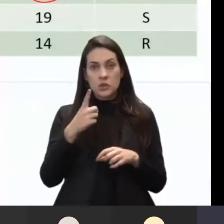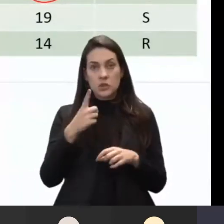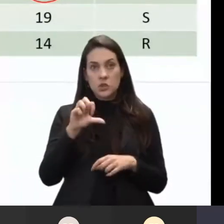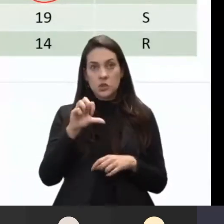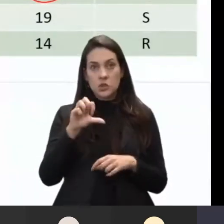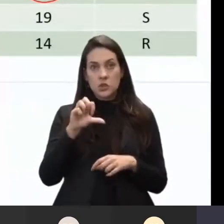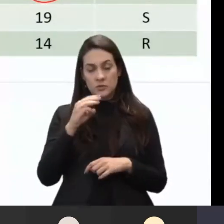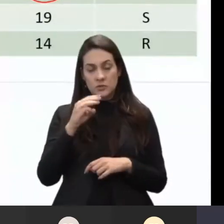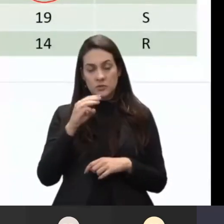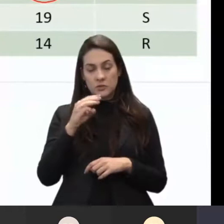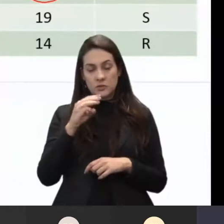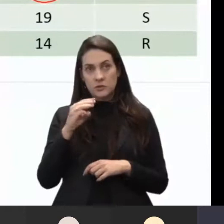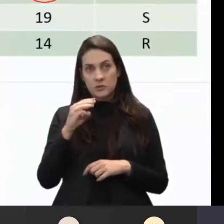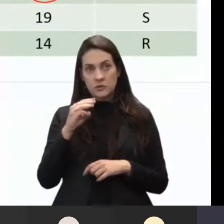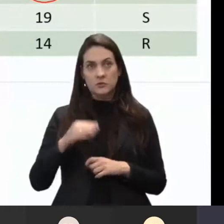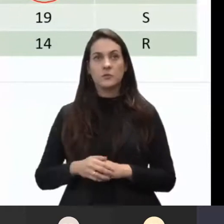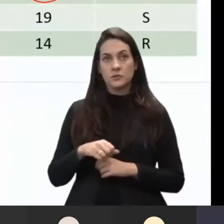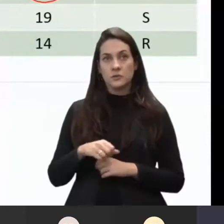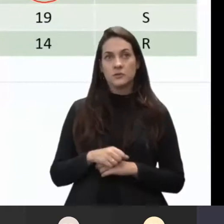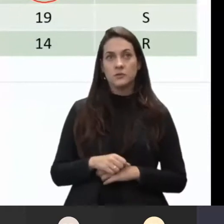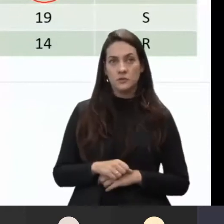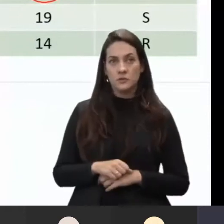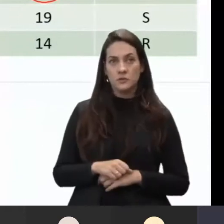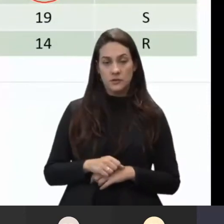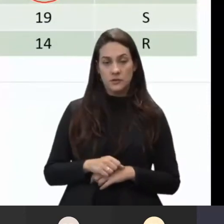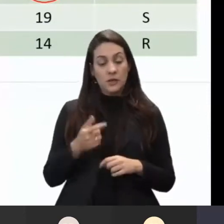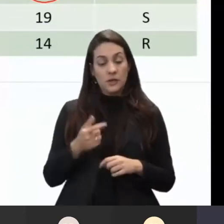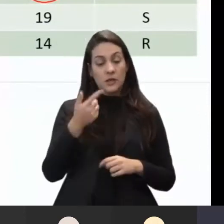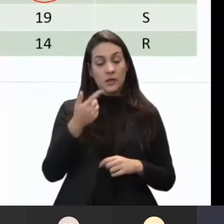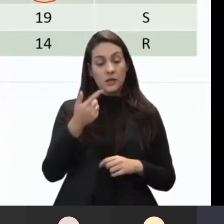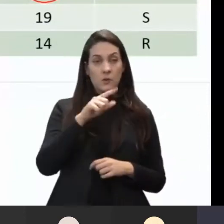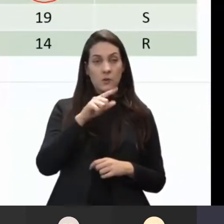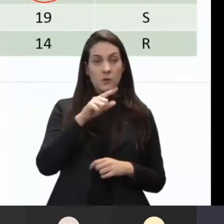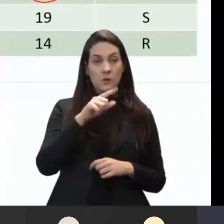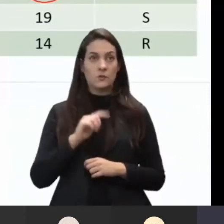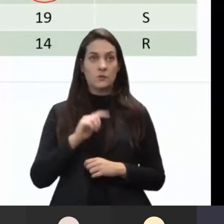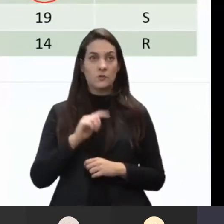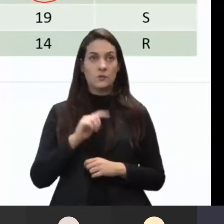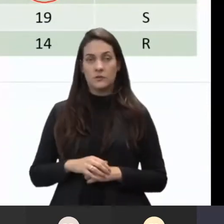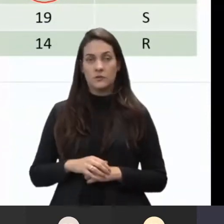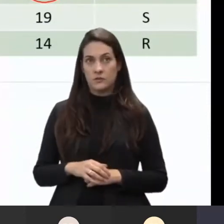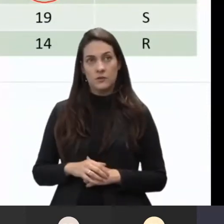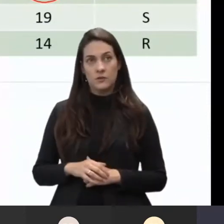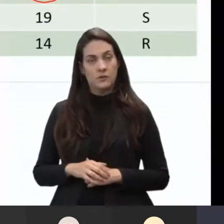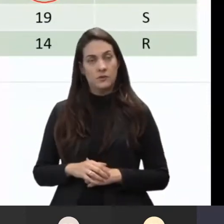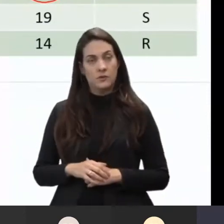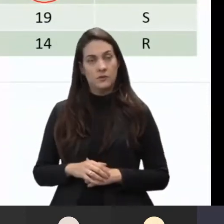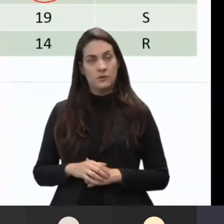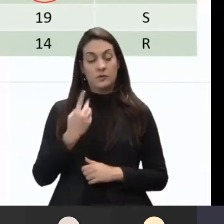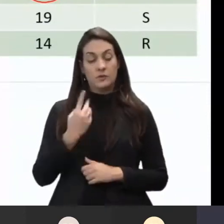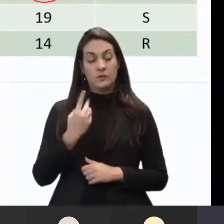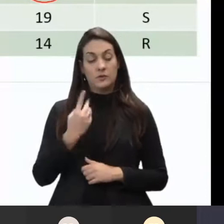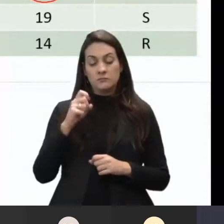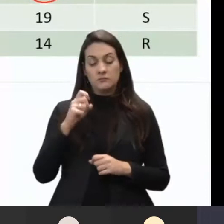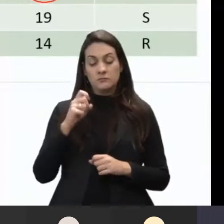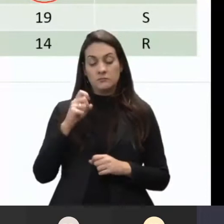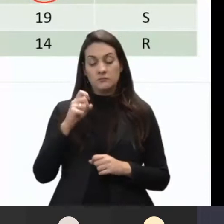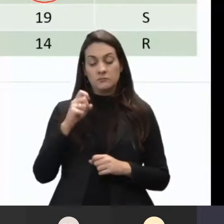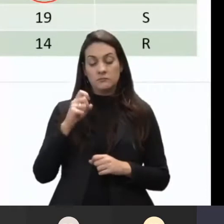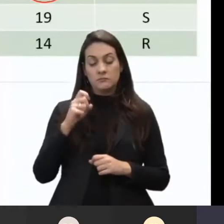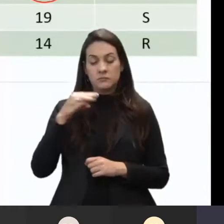a cefalotina, no qual obtivemos um halo de 14 milímetros. Olhando para